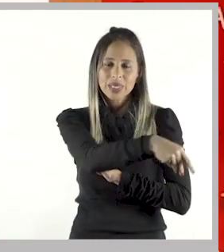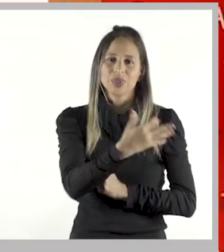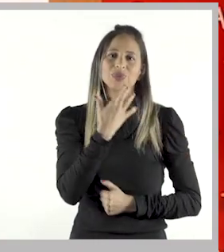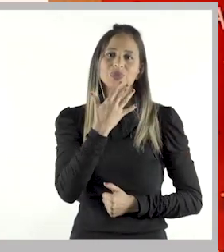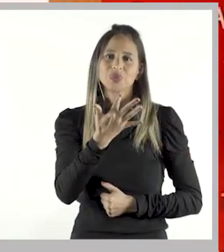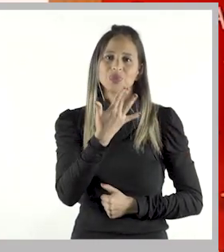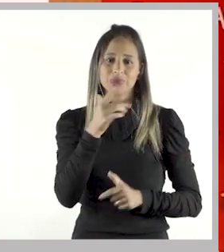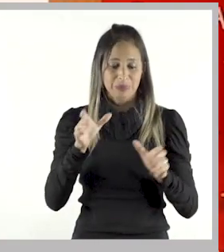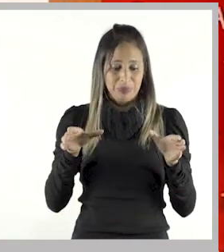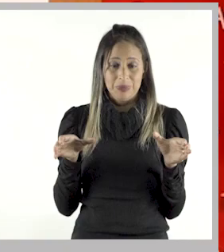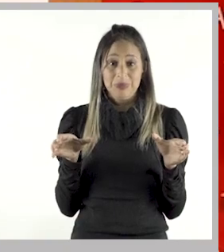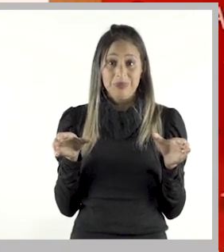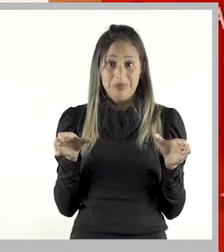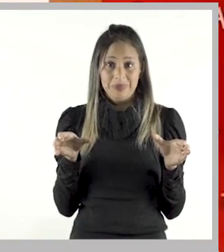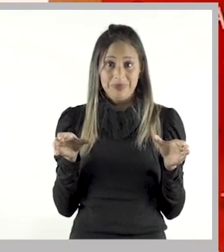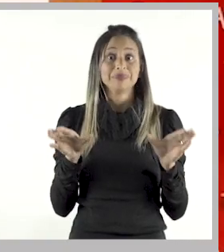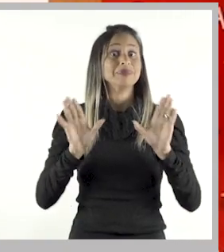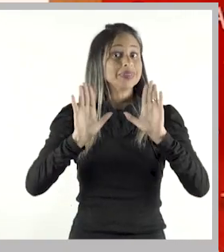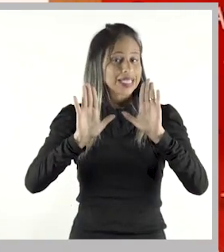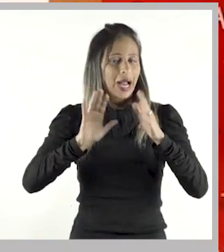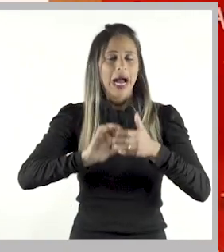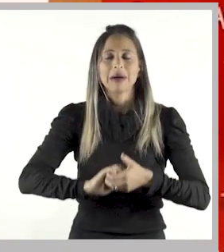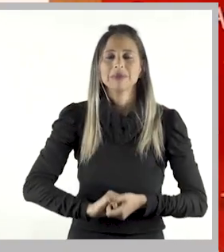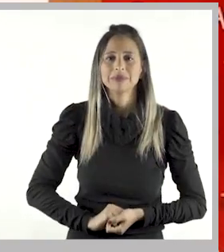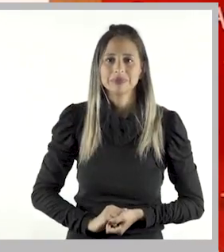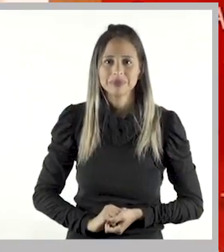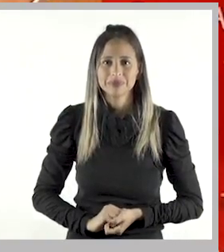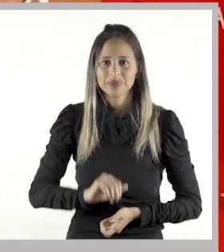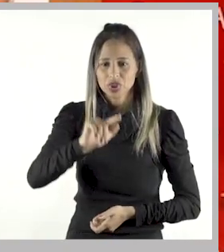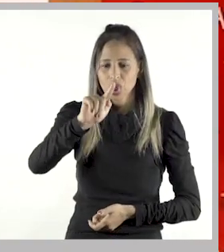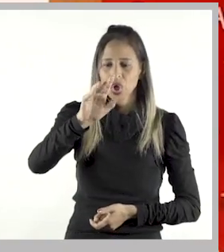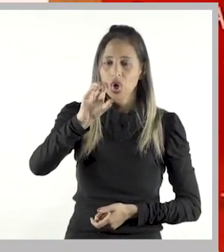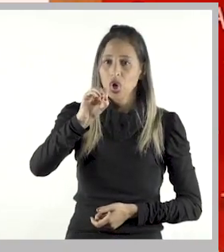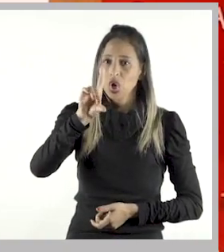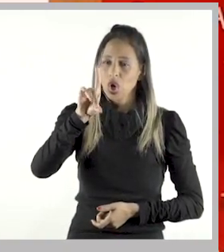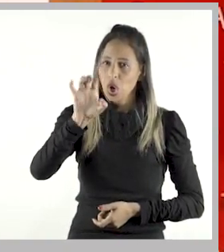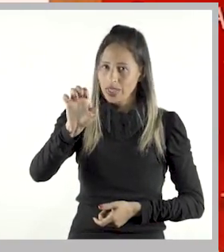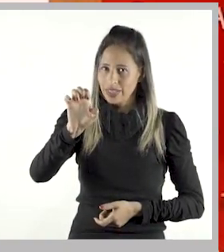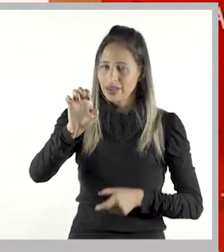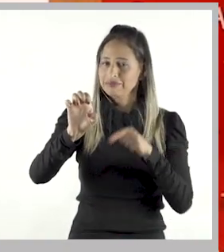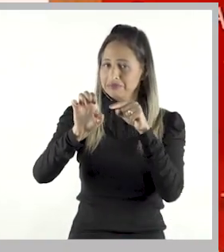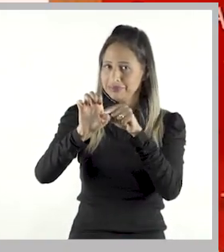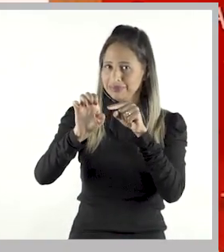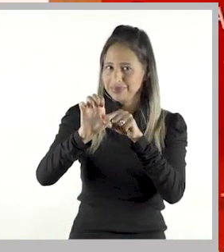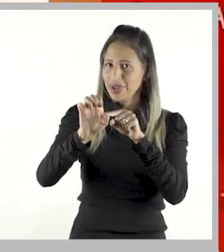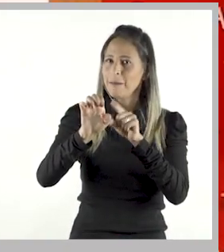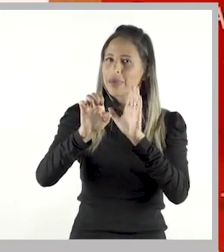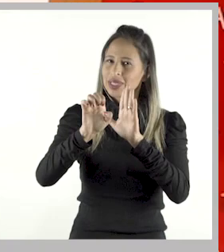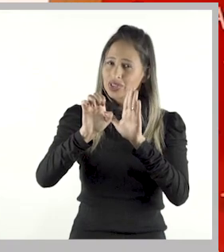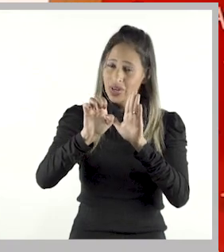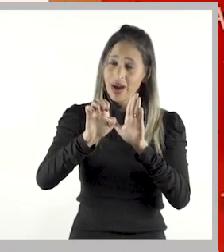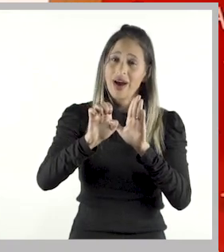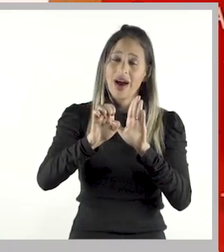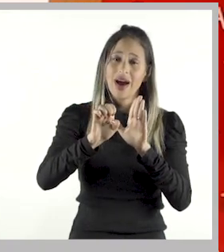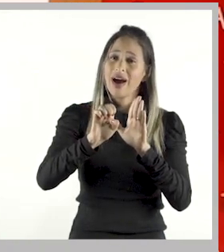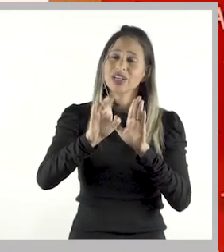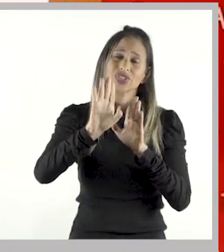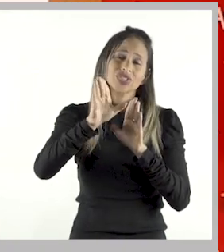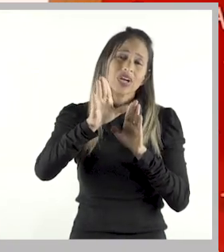Ah, e para godê, a gente tem o tradicional godê, né, já com as paletas, mas quem não tiver, eu gosto muito de